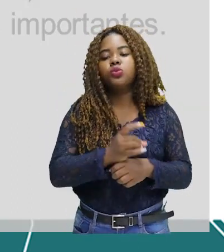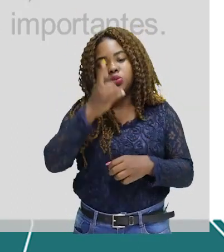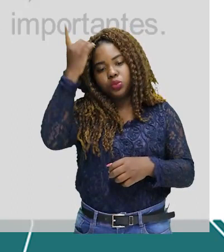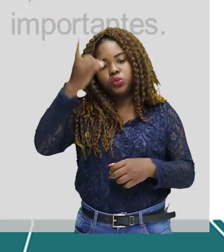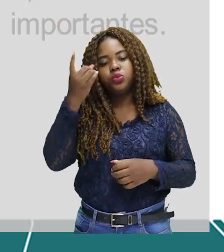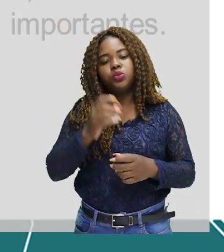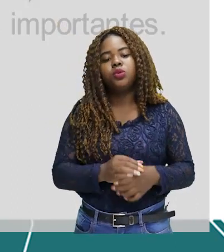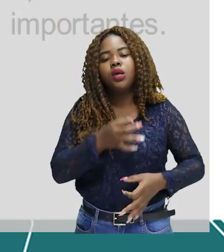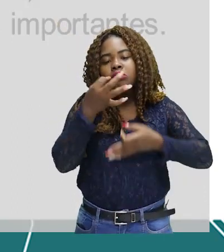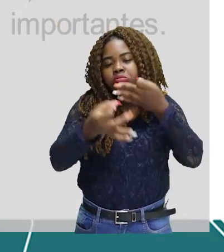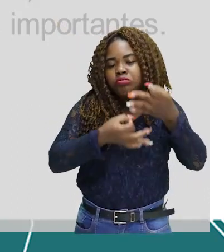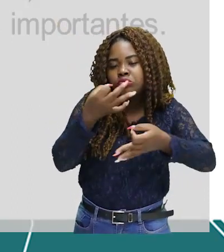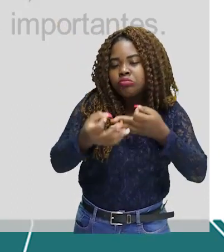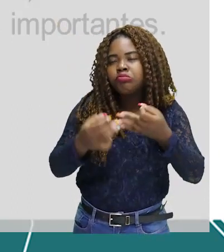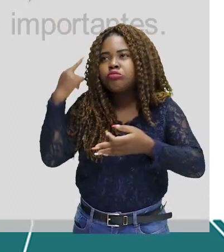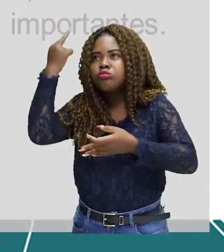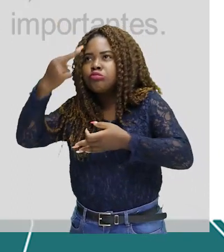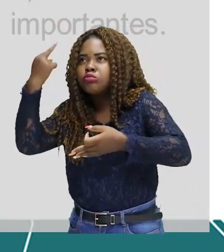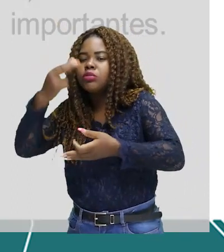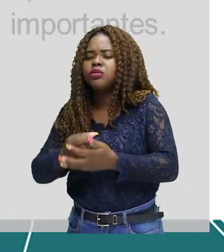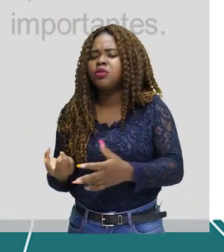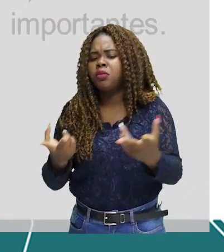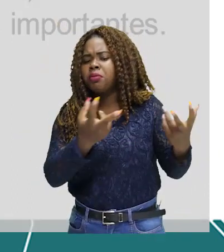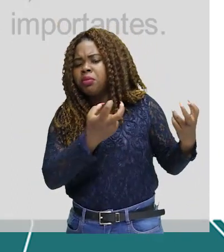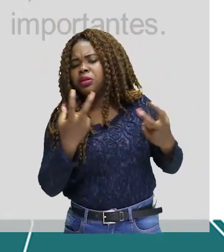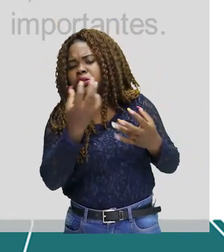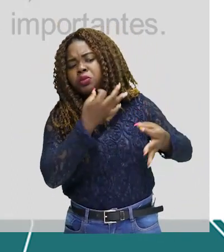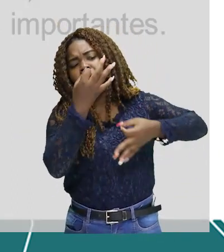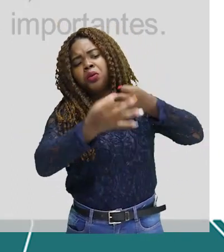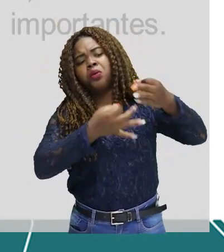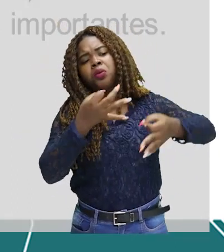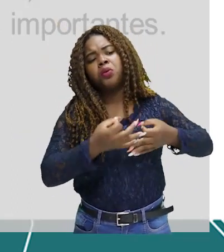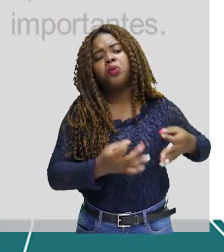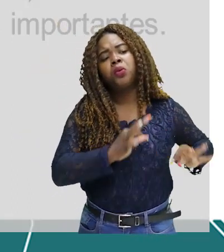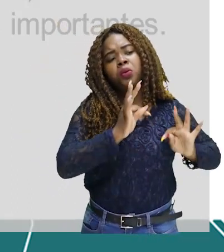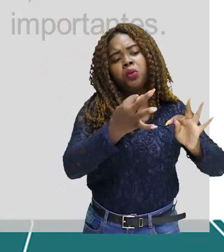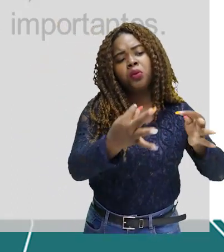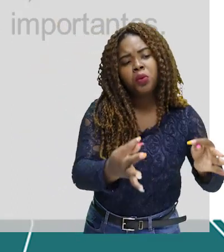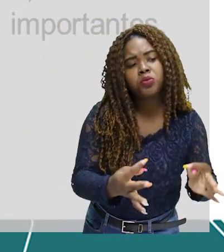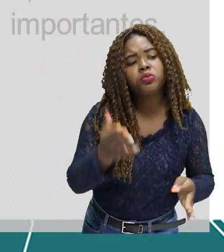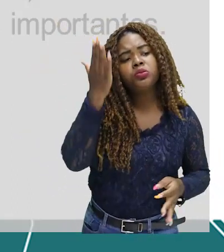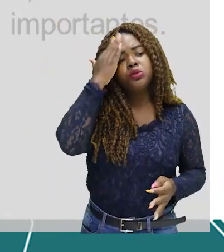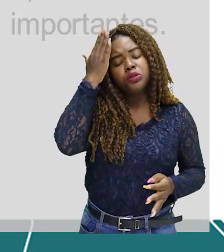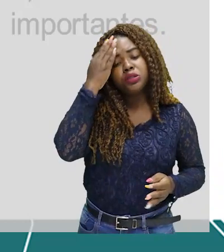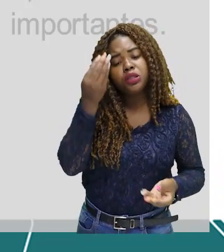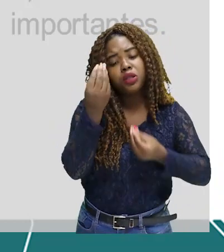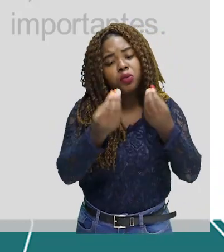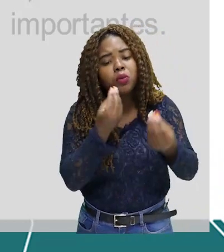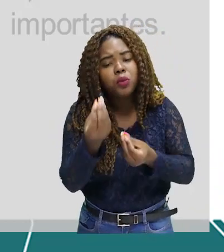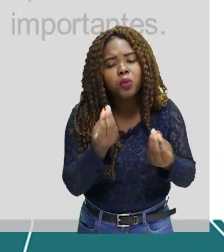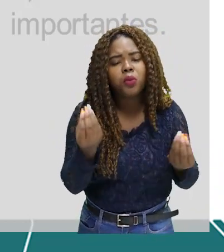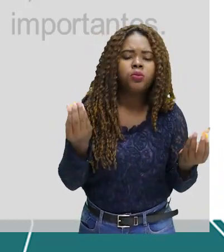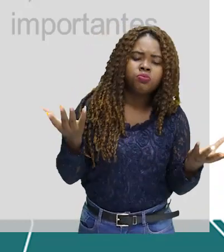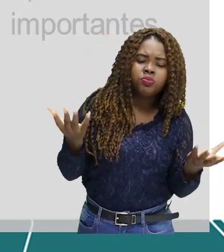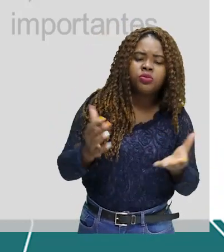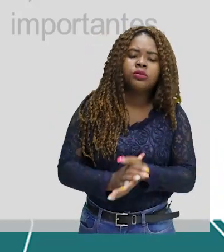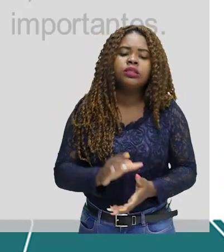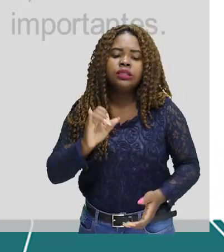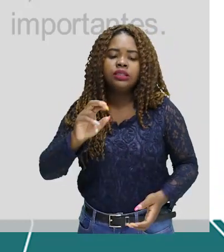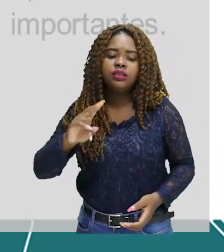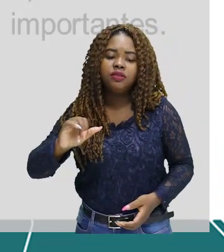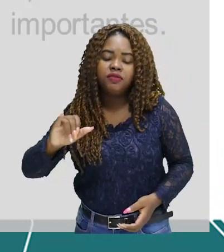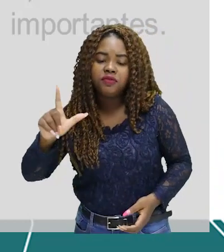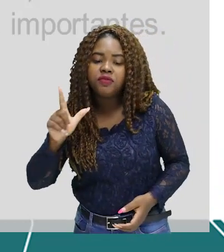à capacidade de manter um olhar crítico sobre a tecnologia, compreendendo o seu poder e as razões de utilizá-la. Civil, uso